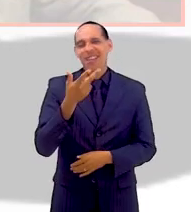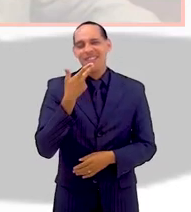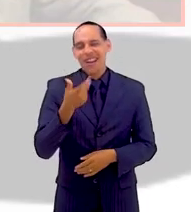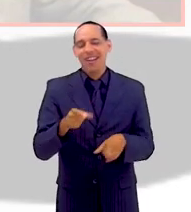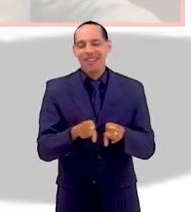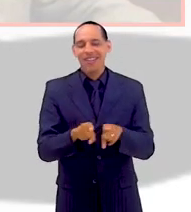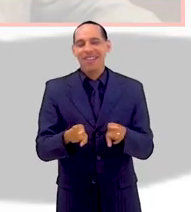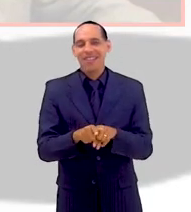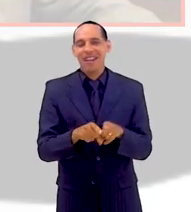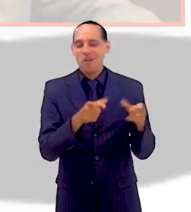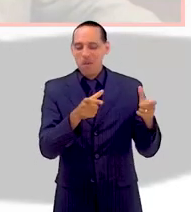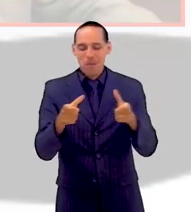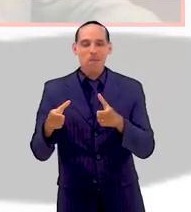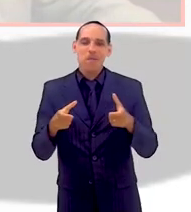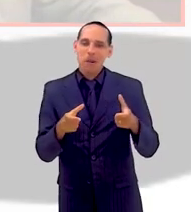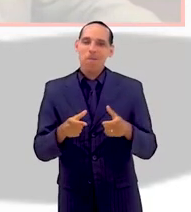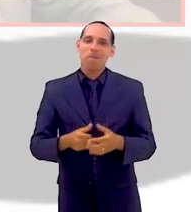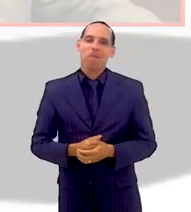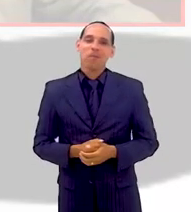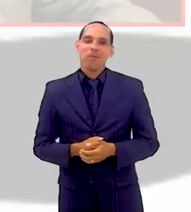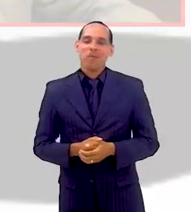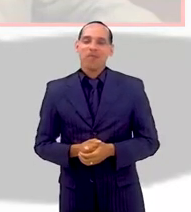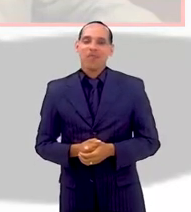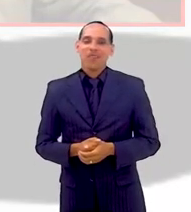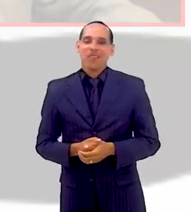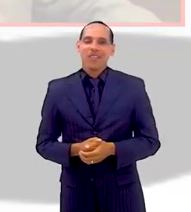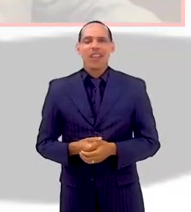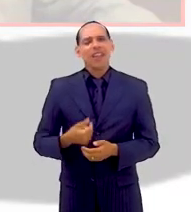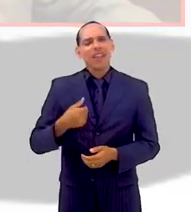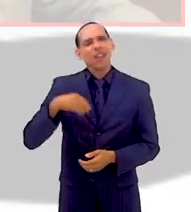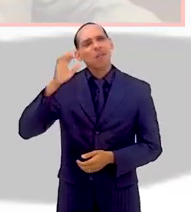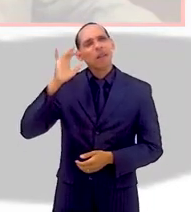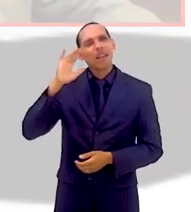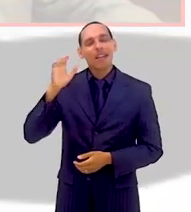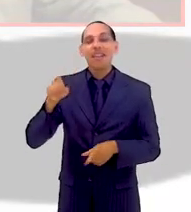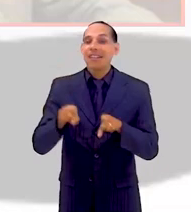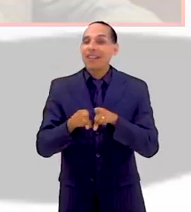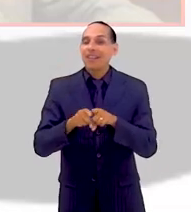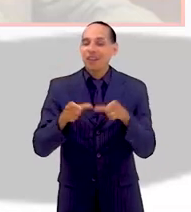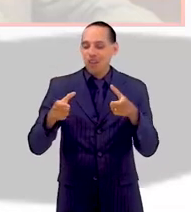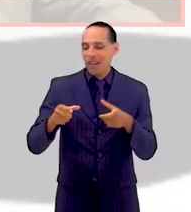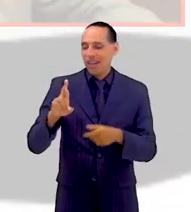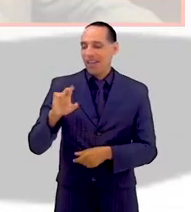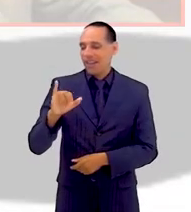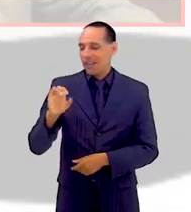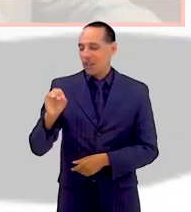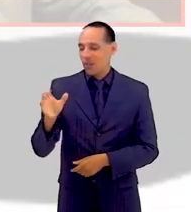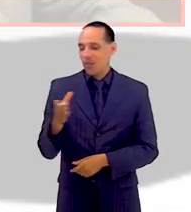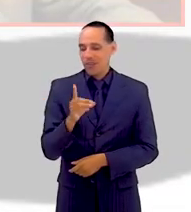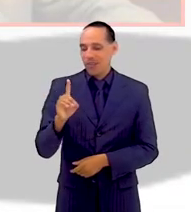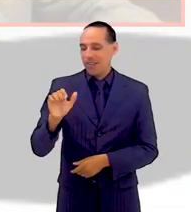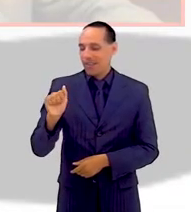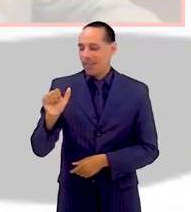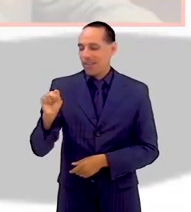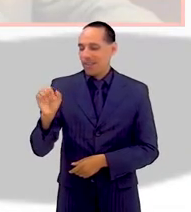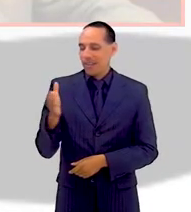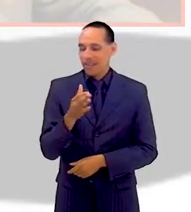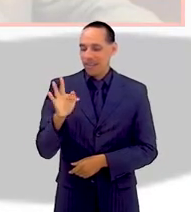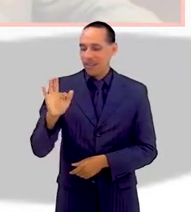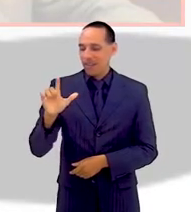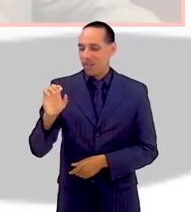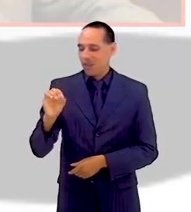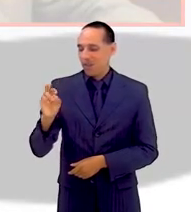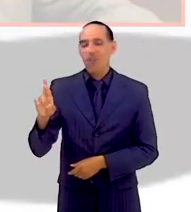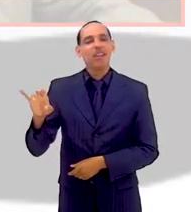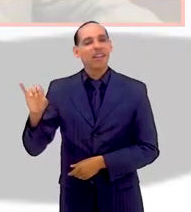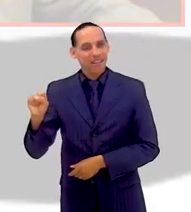ou essas regiões mencionadas. Me ocorreu aqui Rio das Flores, né? Que existe um hotel ali que ele participa